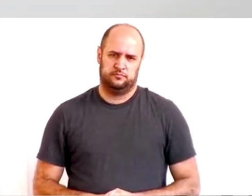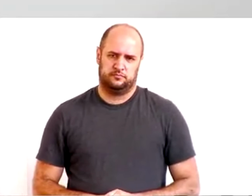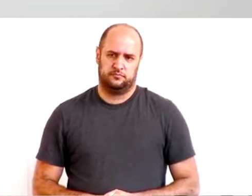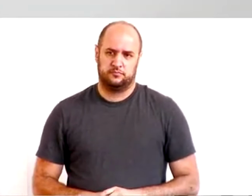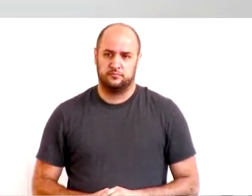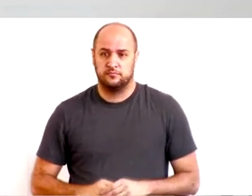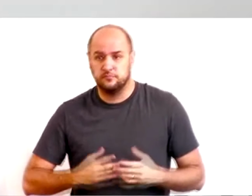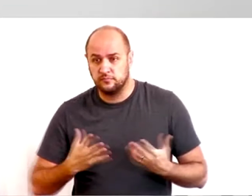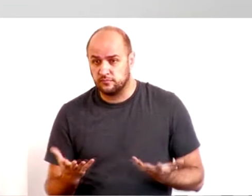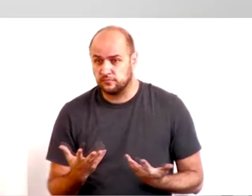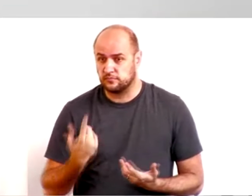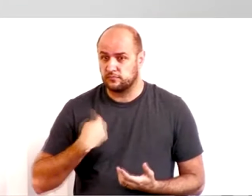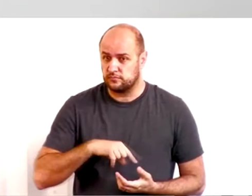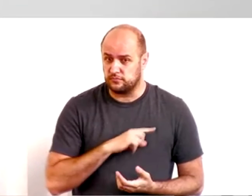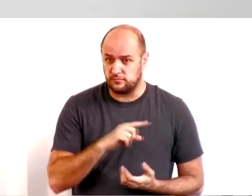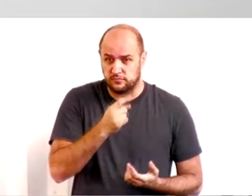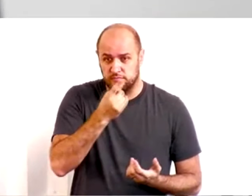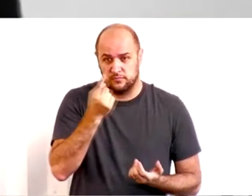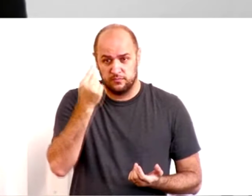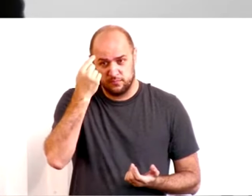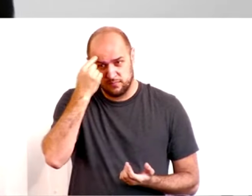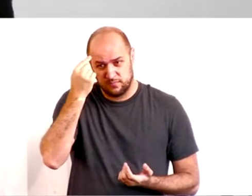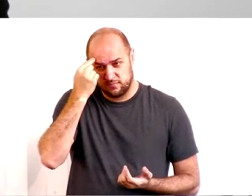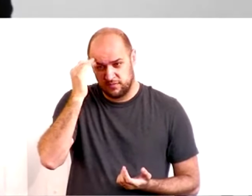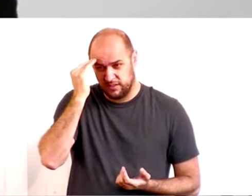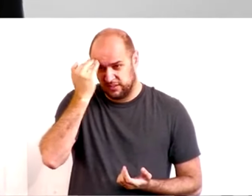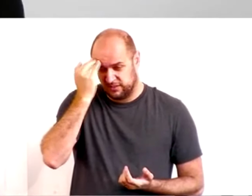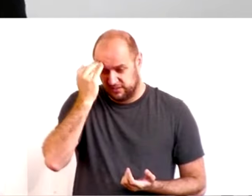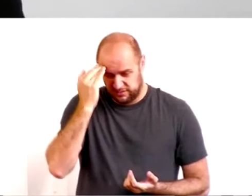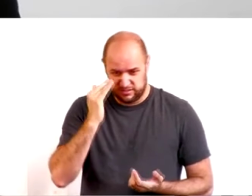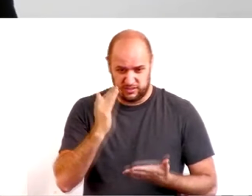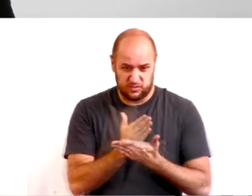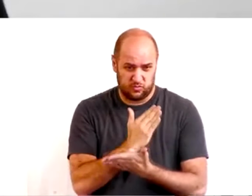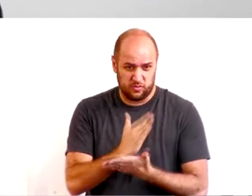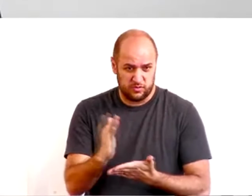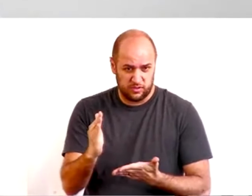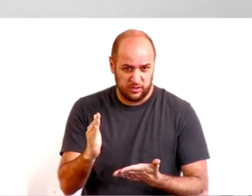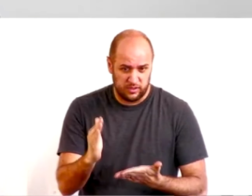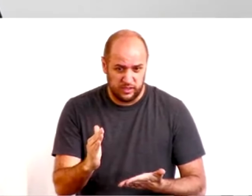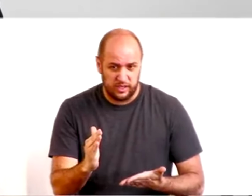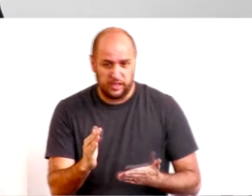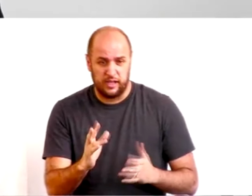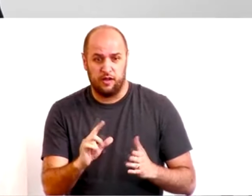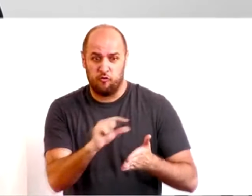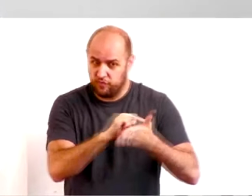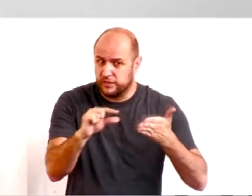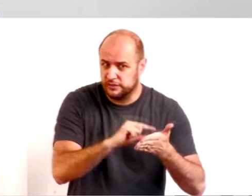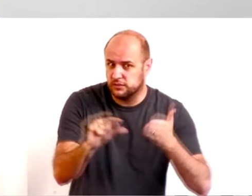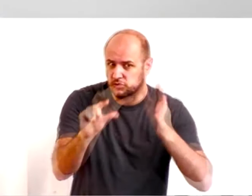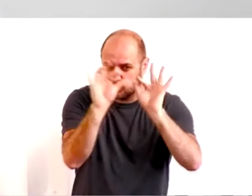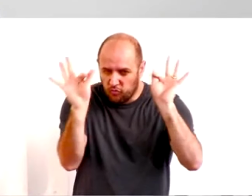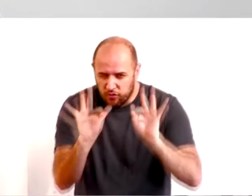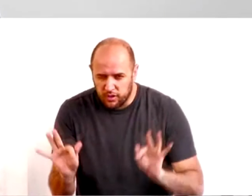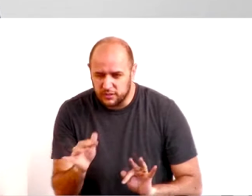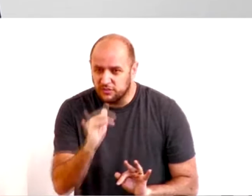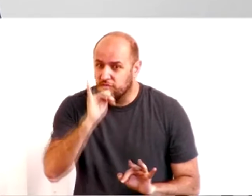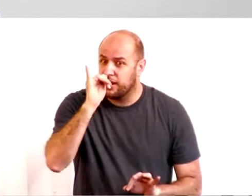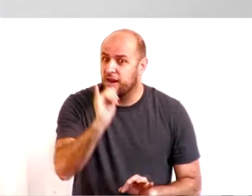E isso, queridos, nos leva a entender essa segunda parte desta bem-aventurança, porque ela